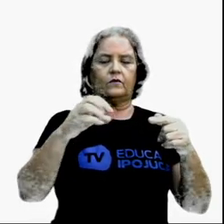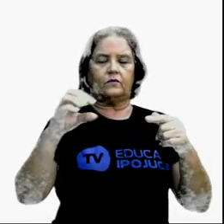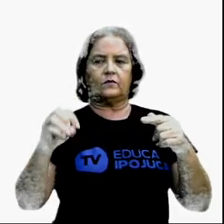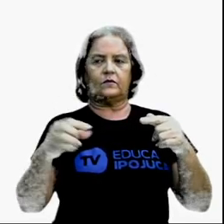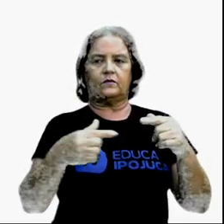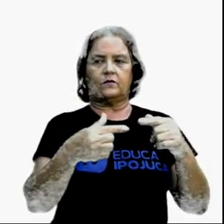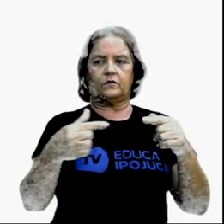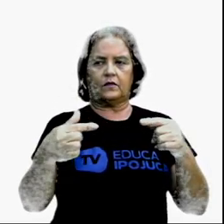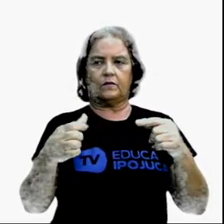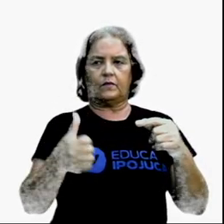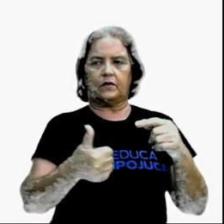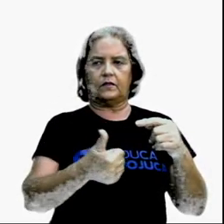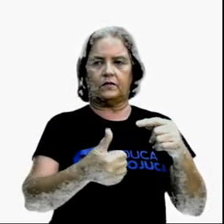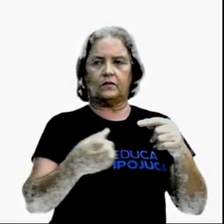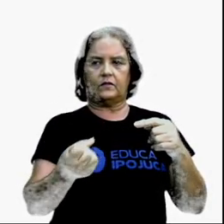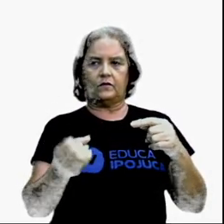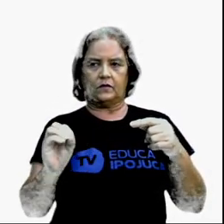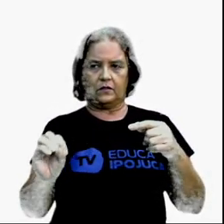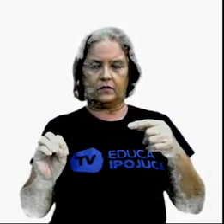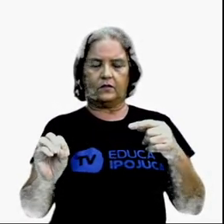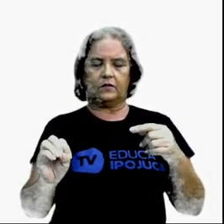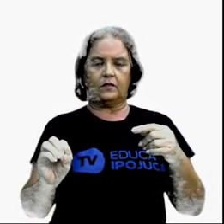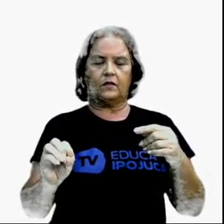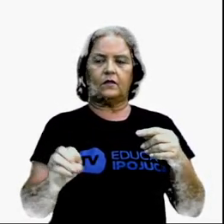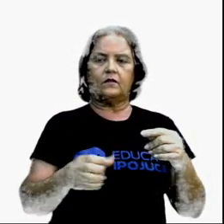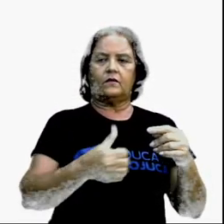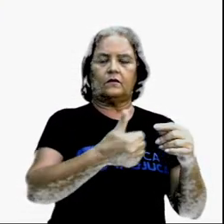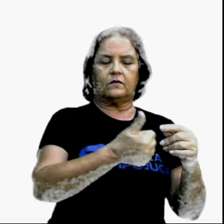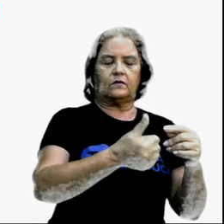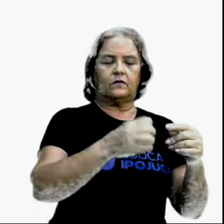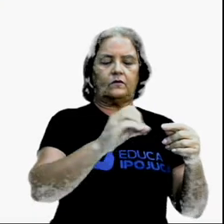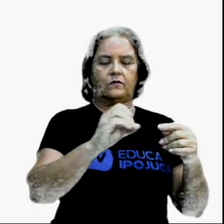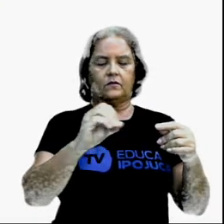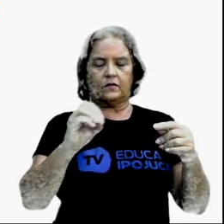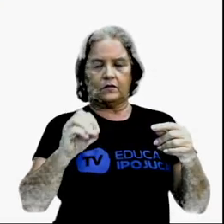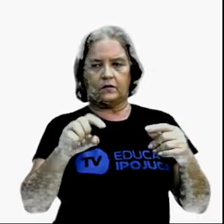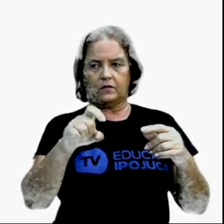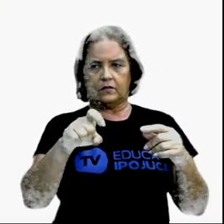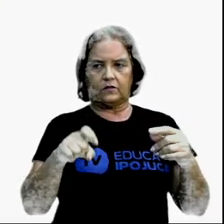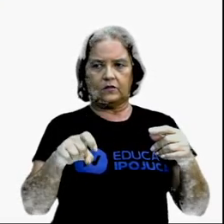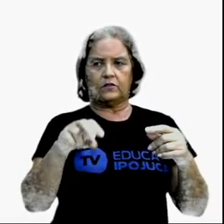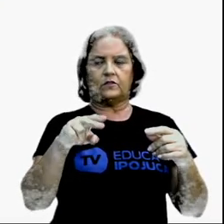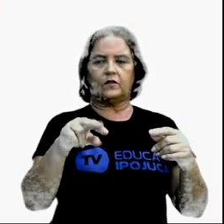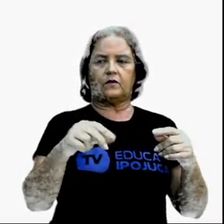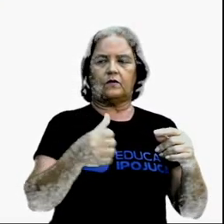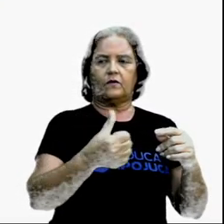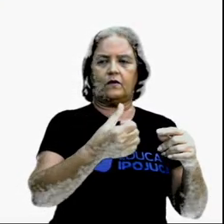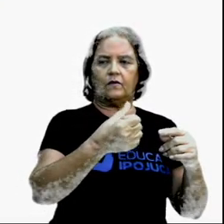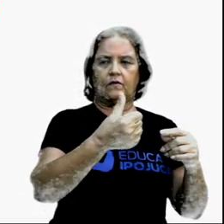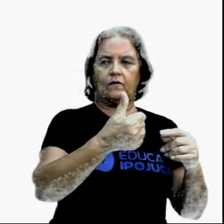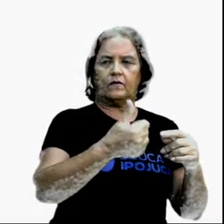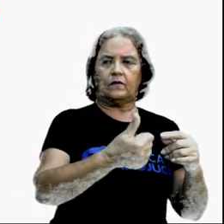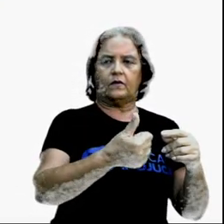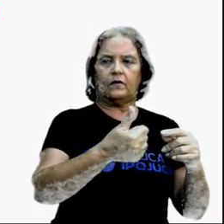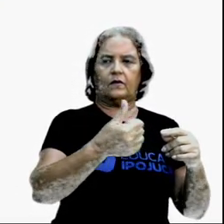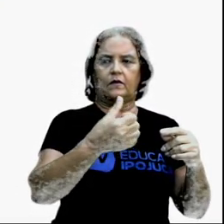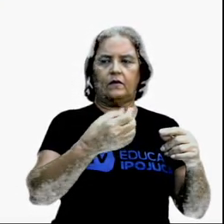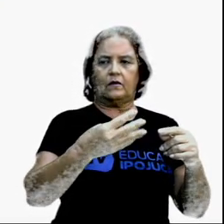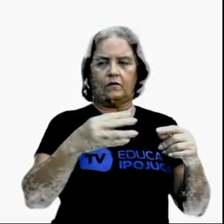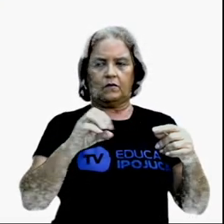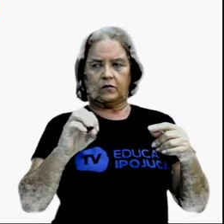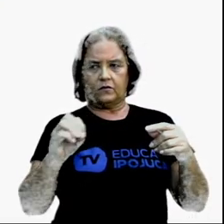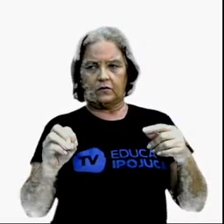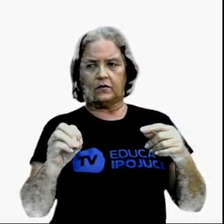lá? 160x é igual a 100 vezes 400, que x é igual a